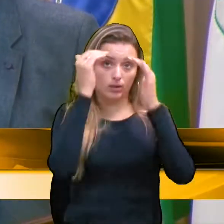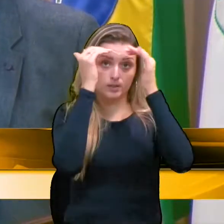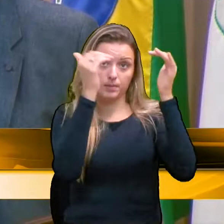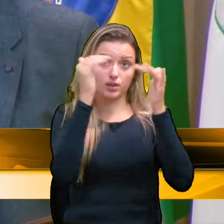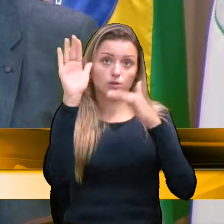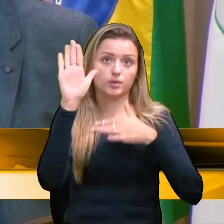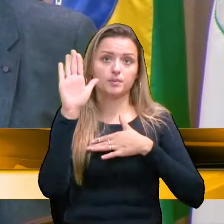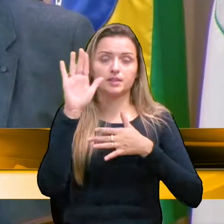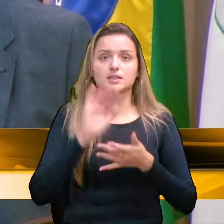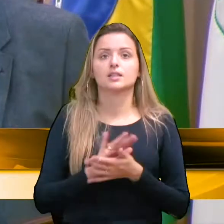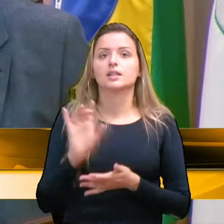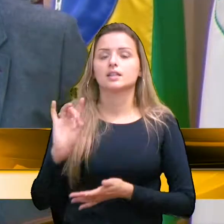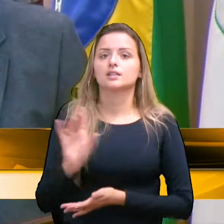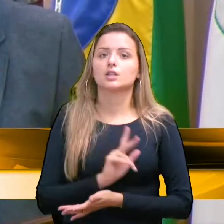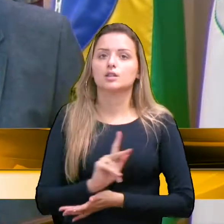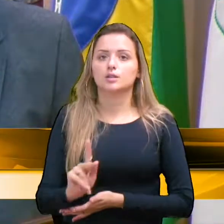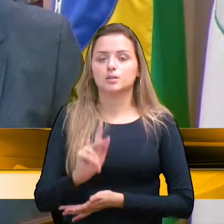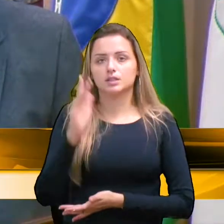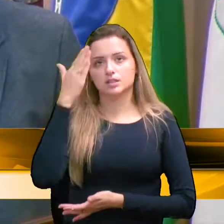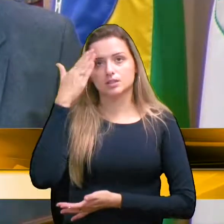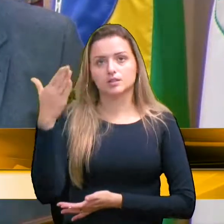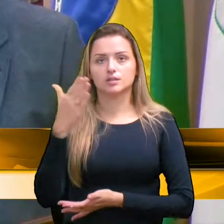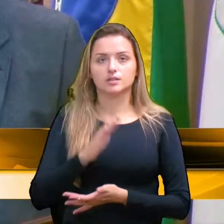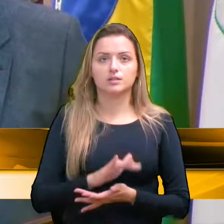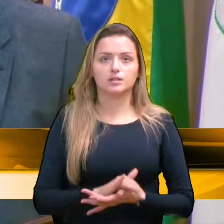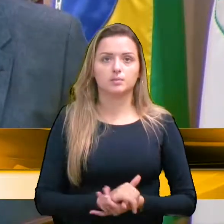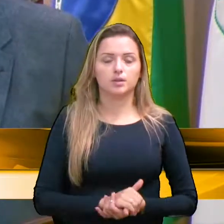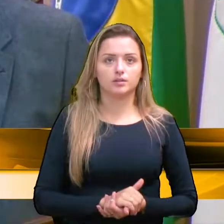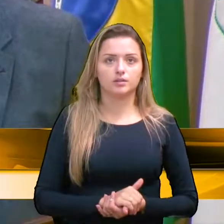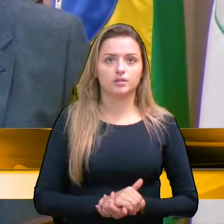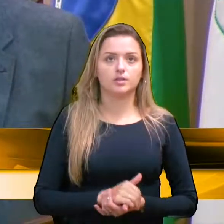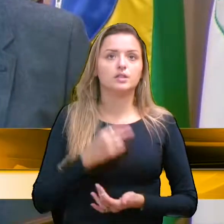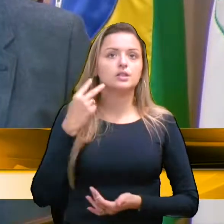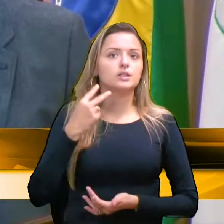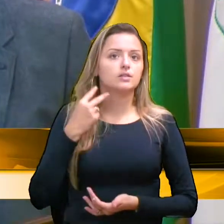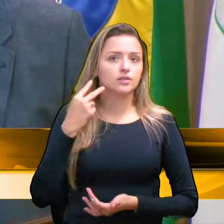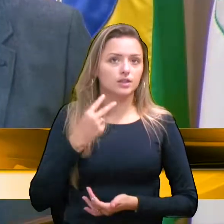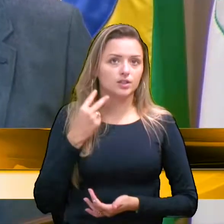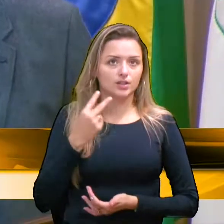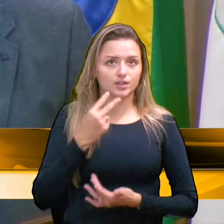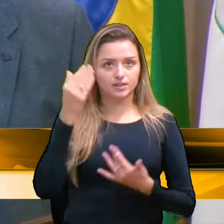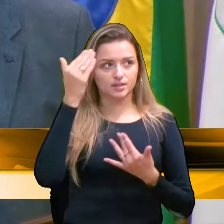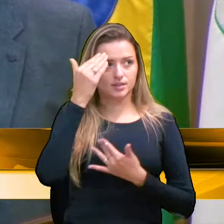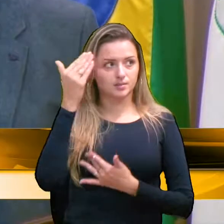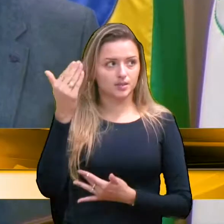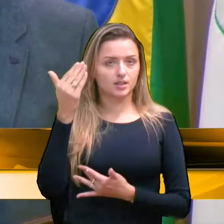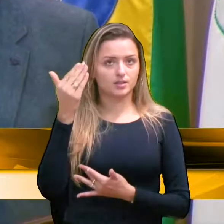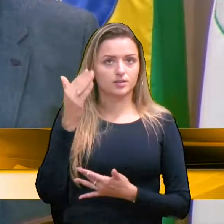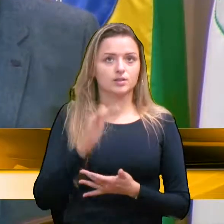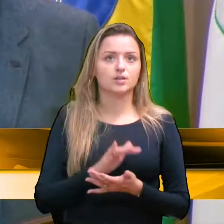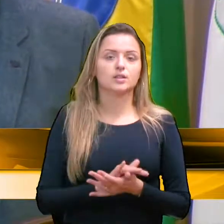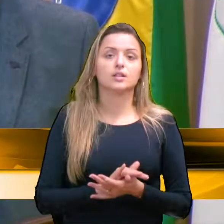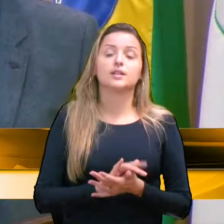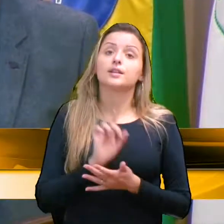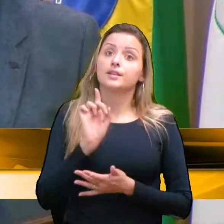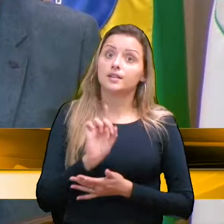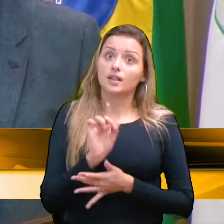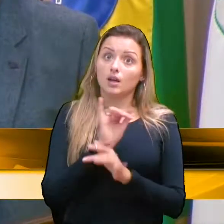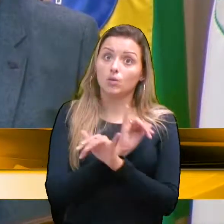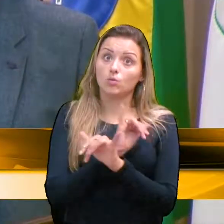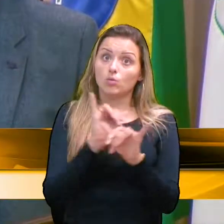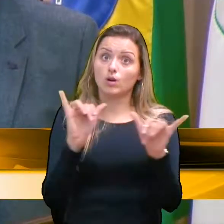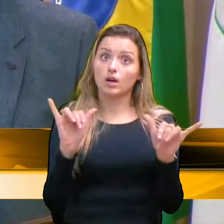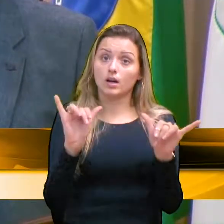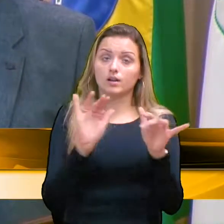Mas então é isso. Obrigado, senhor presidente e vereadores. Nosso muito obrigado. Esse que sirva de um alerta,